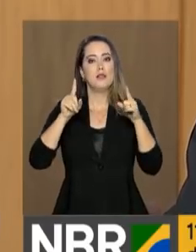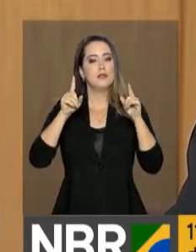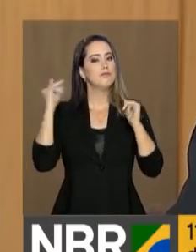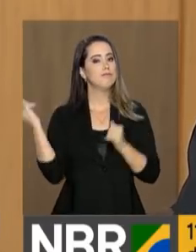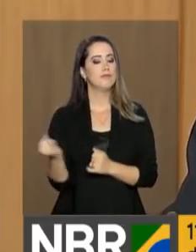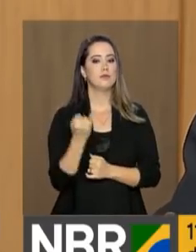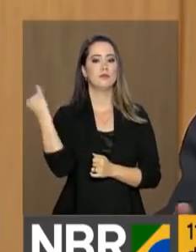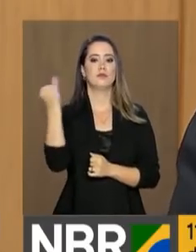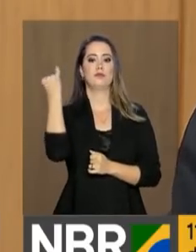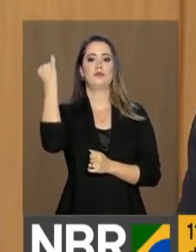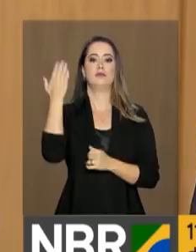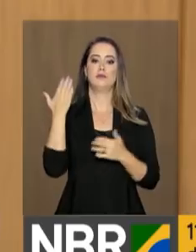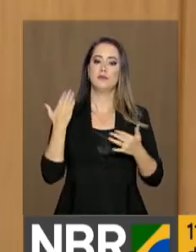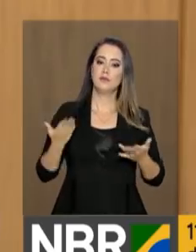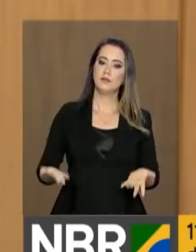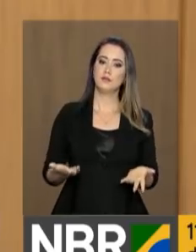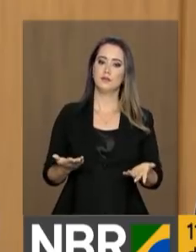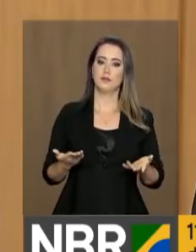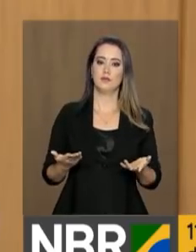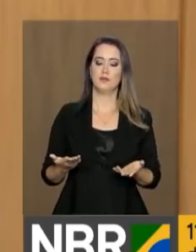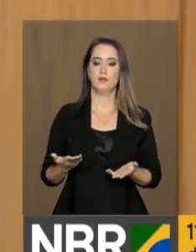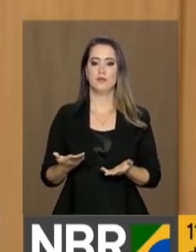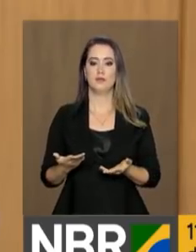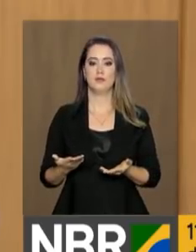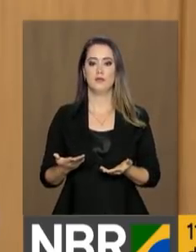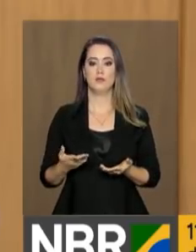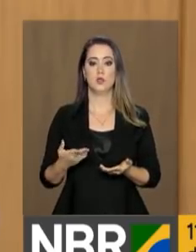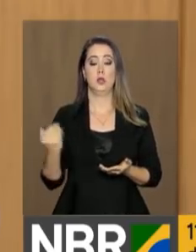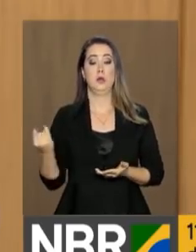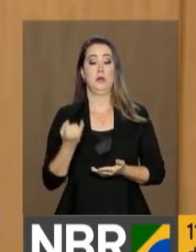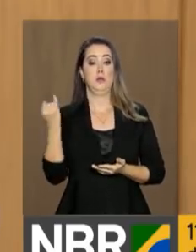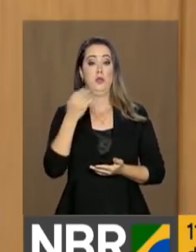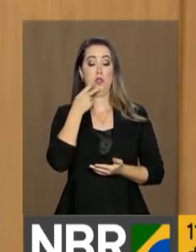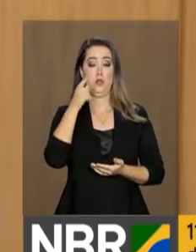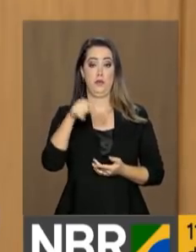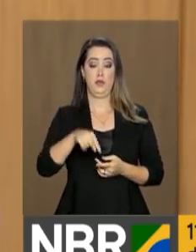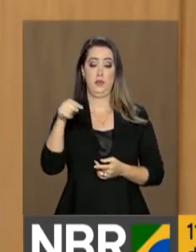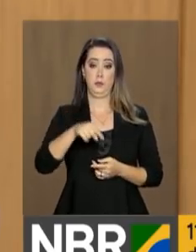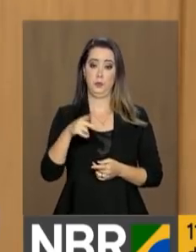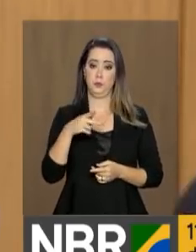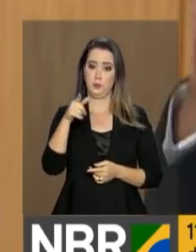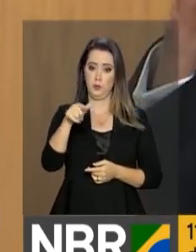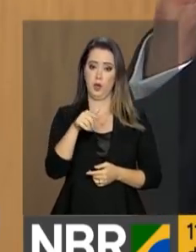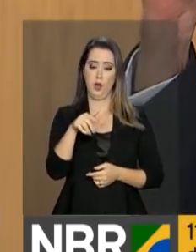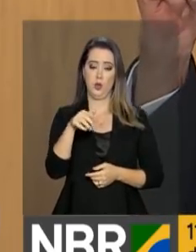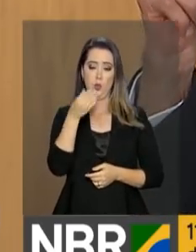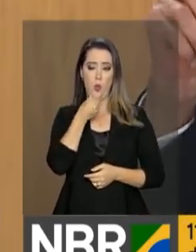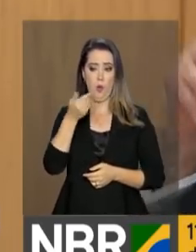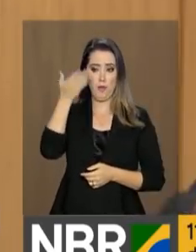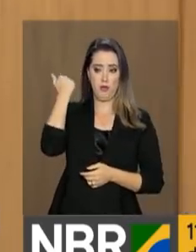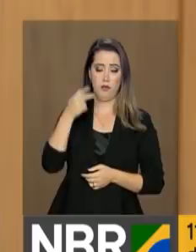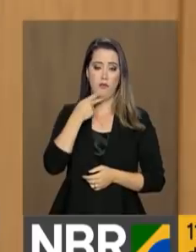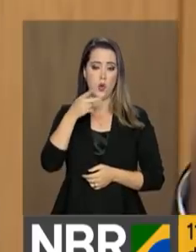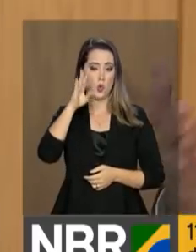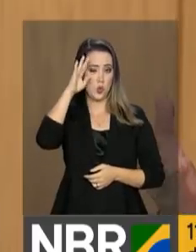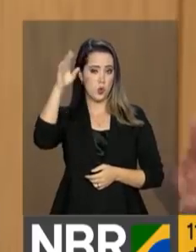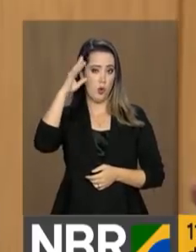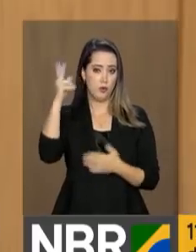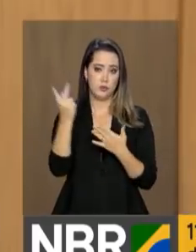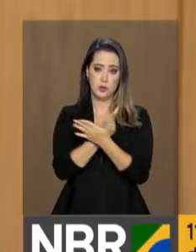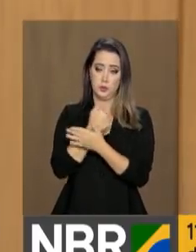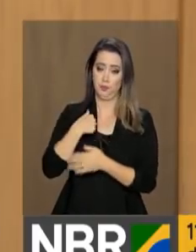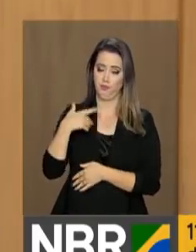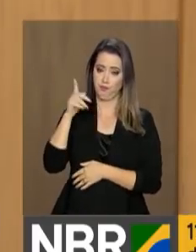a e aqui eu devo registrar interessante o o armando fala os sonhos realizados né ea me